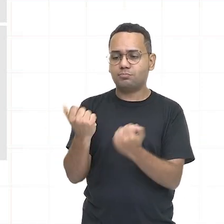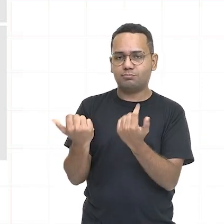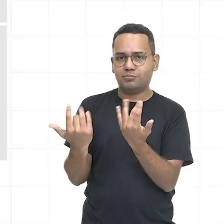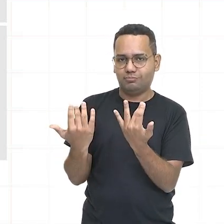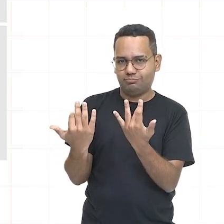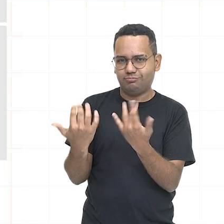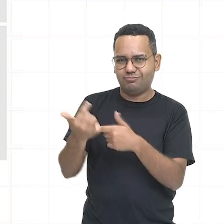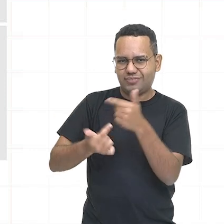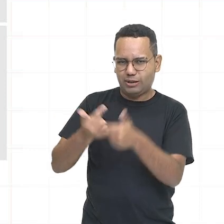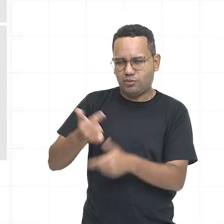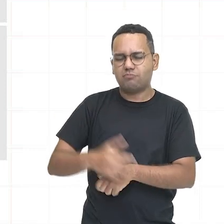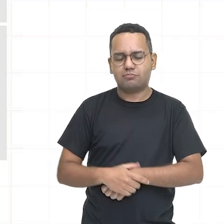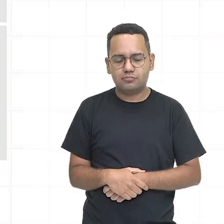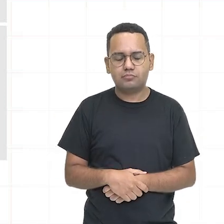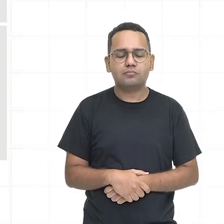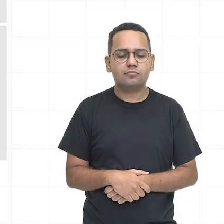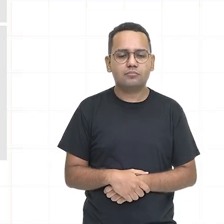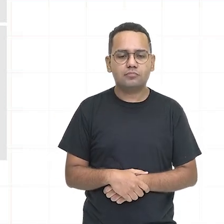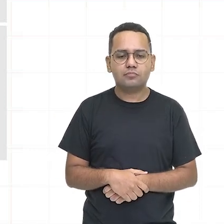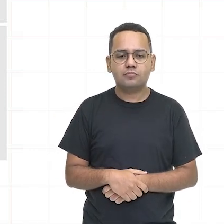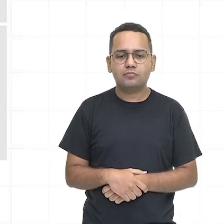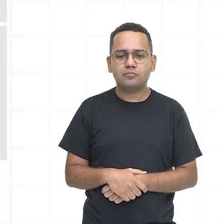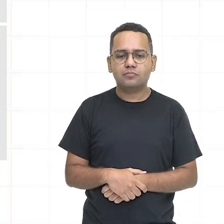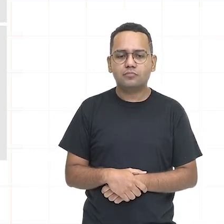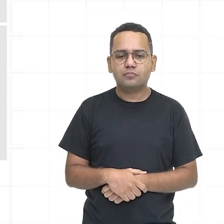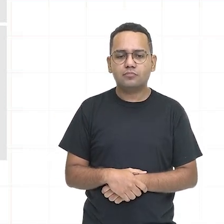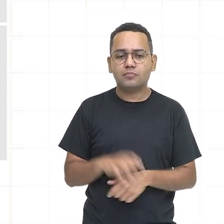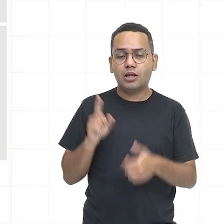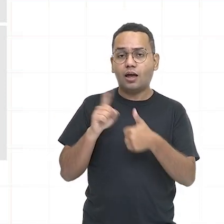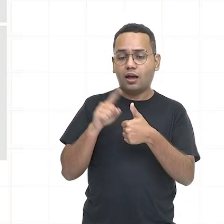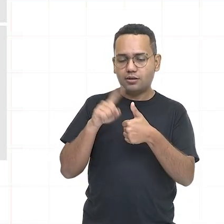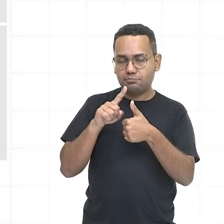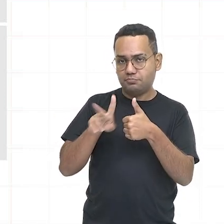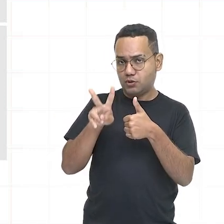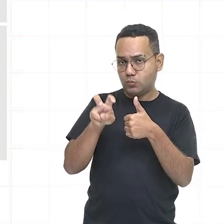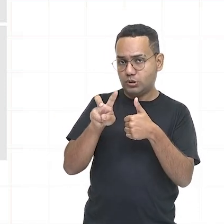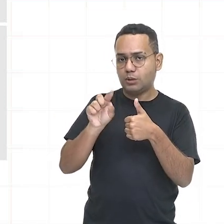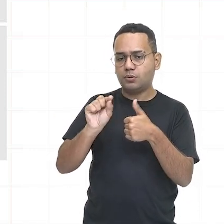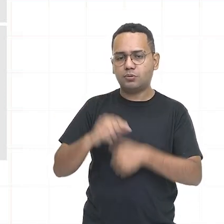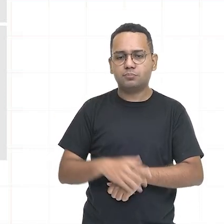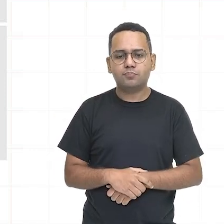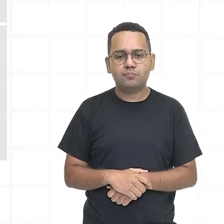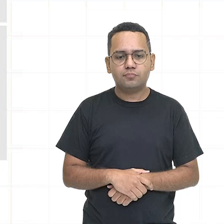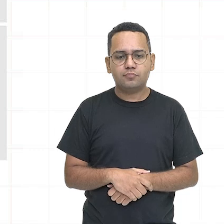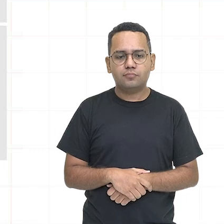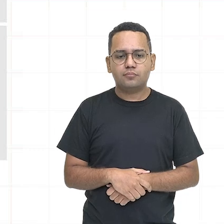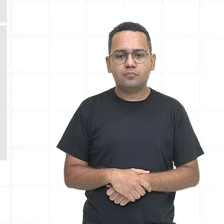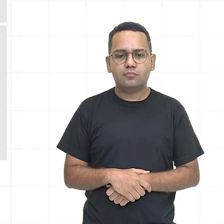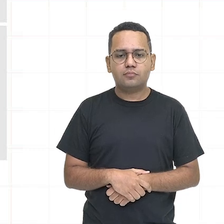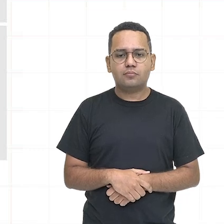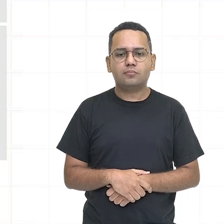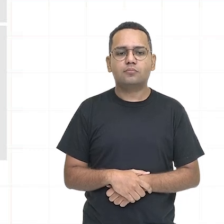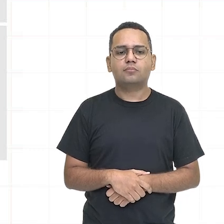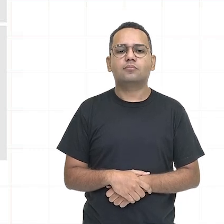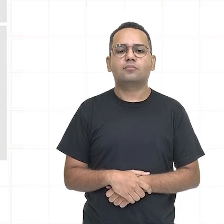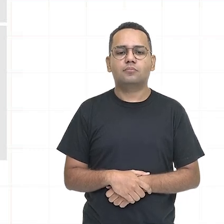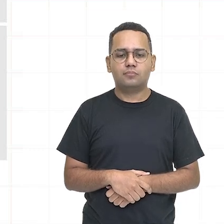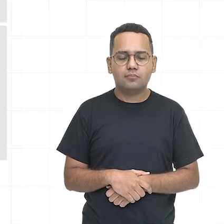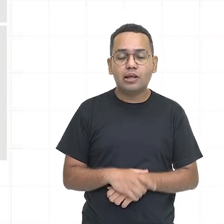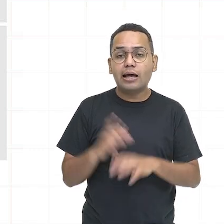a manufatura, tá? Tecnologia, gente, ela tem transformado muito aí o